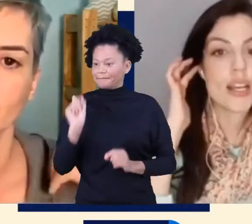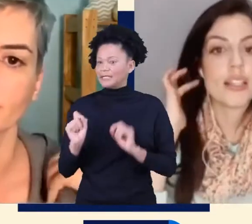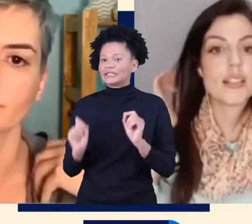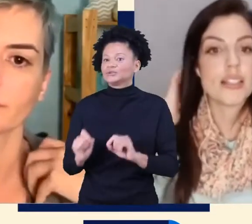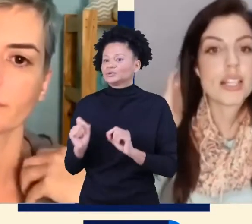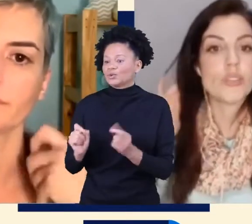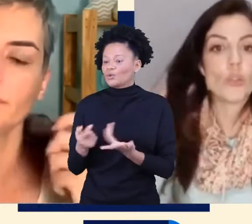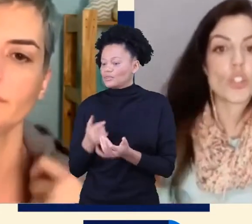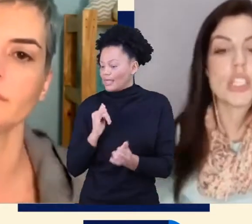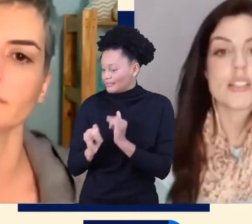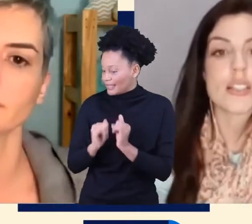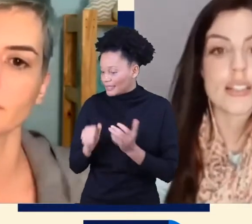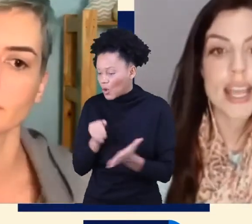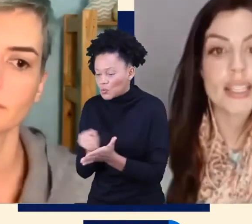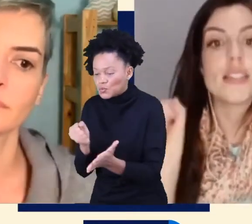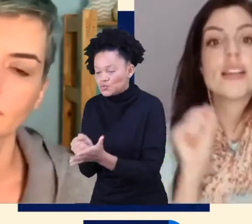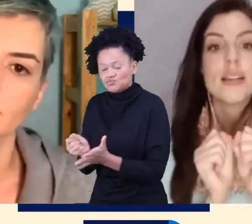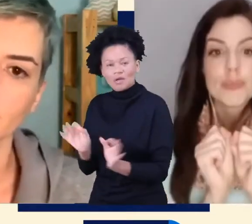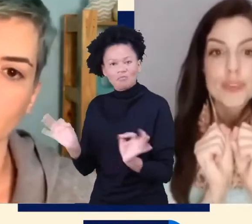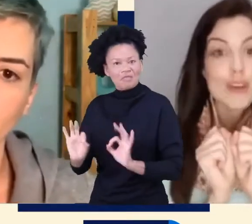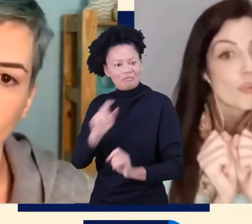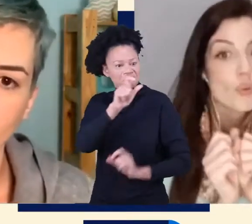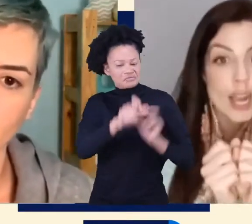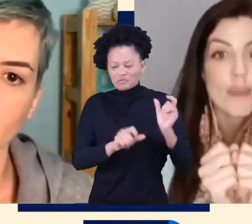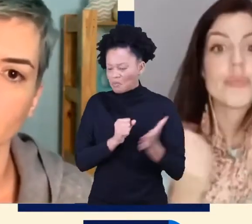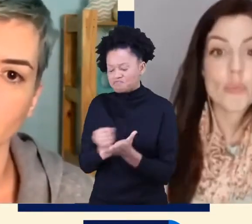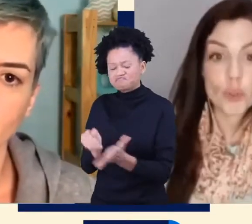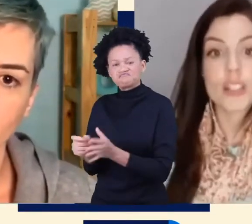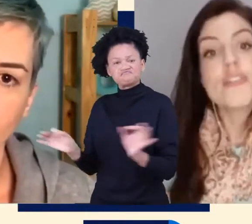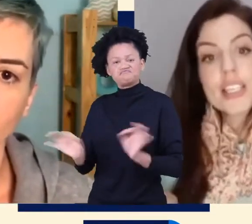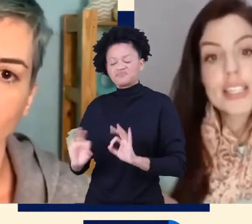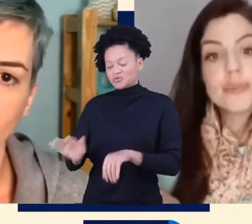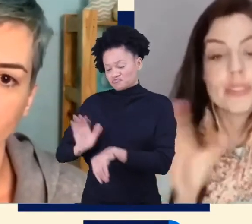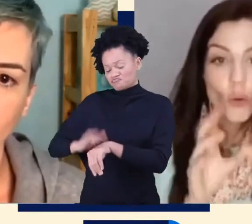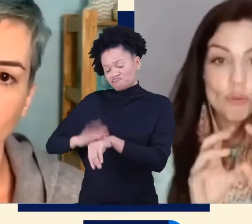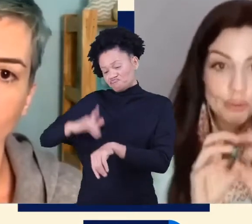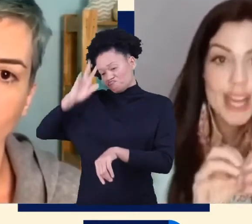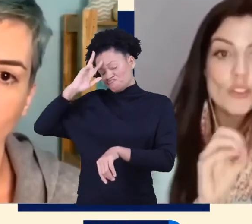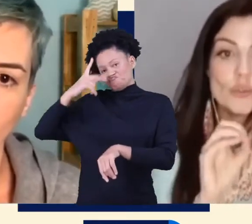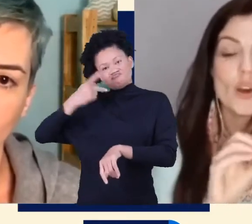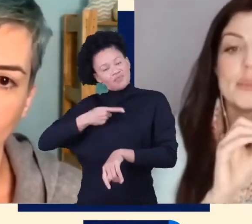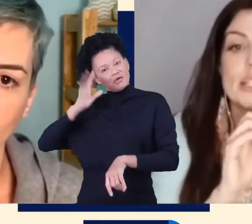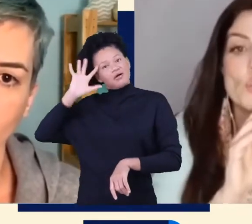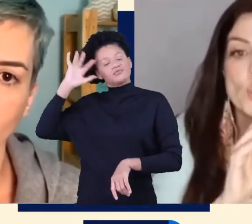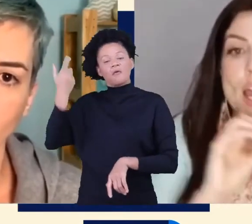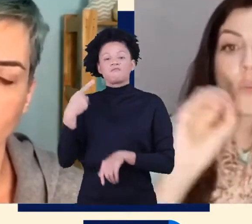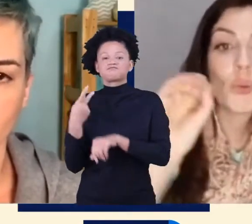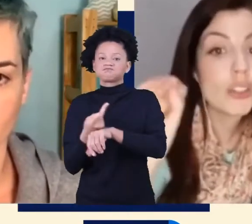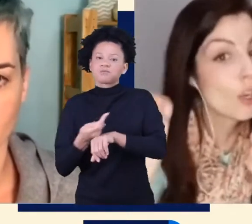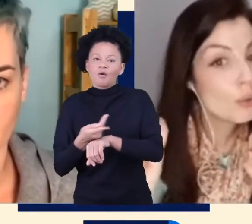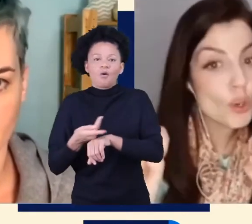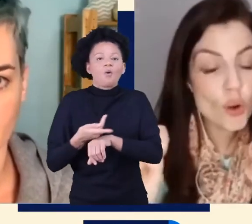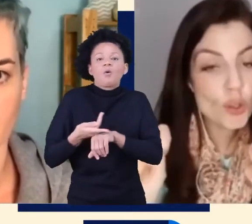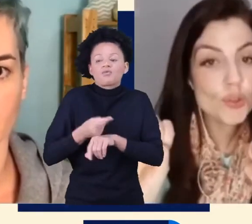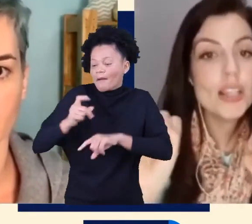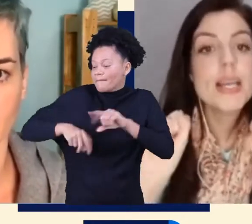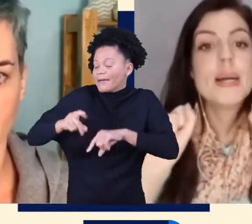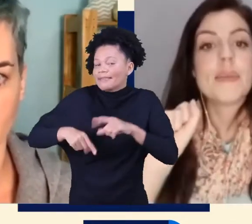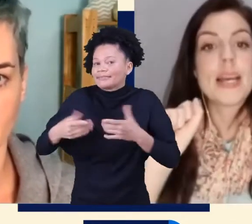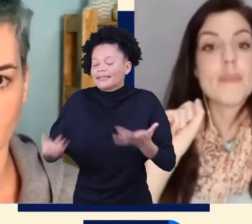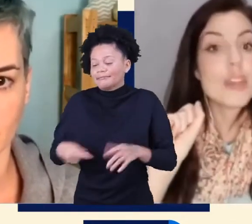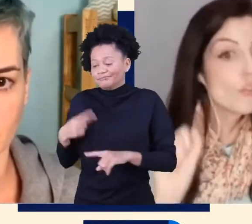uso das tecnologias, das telas, vai procurar pornografia. Então, vai de forma intencional, porque está